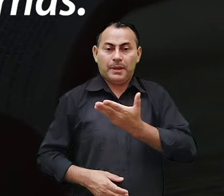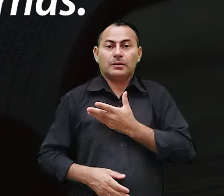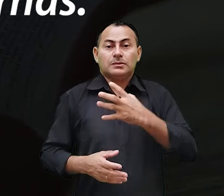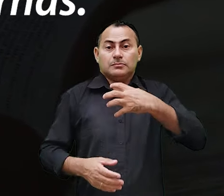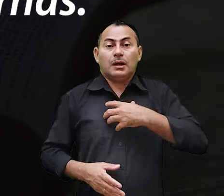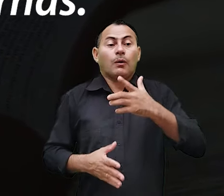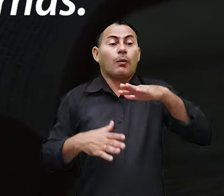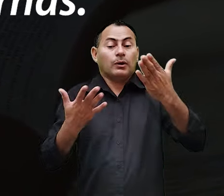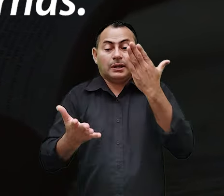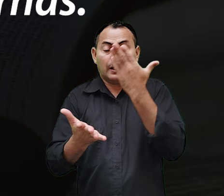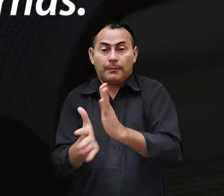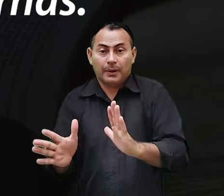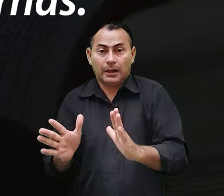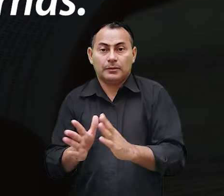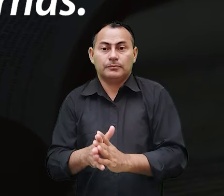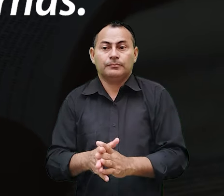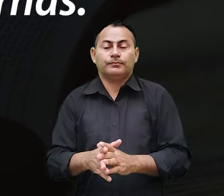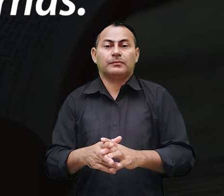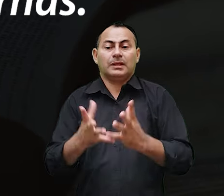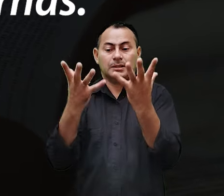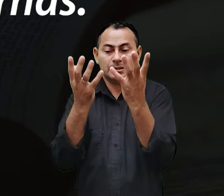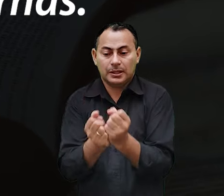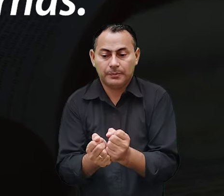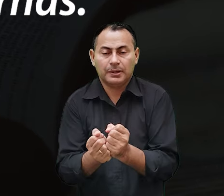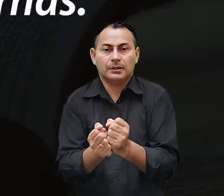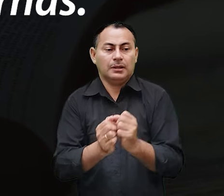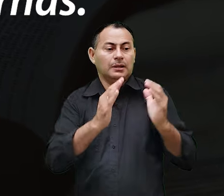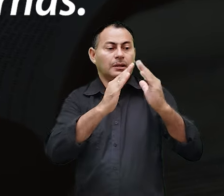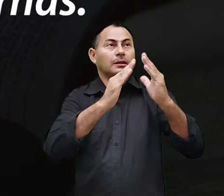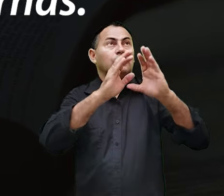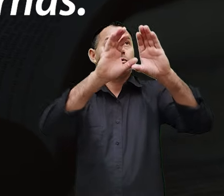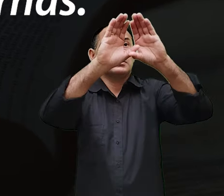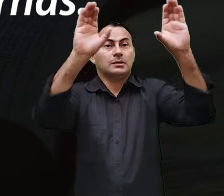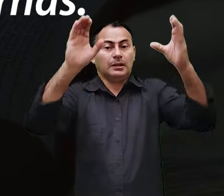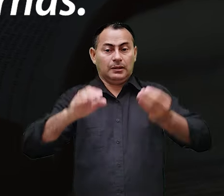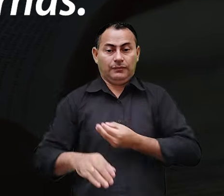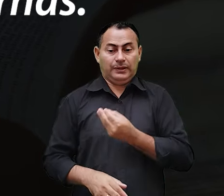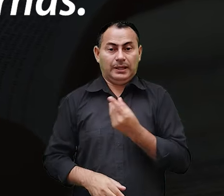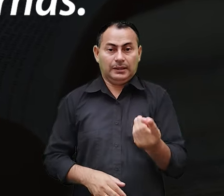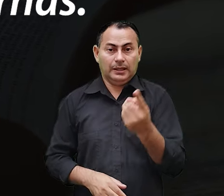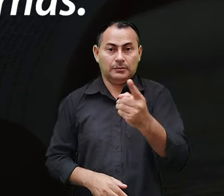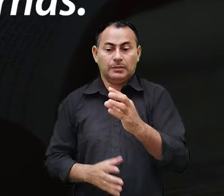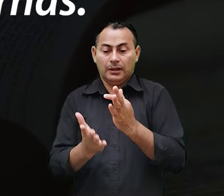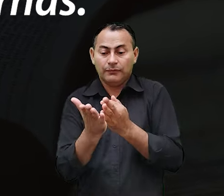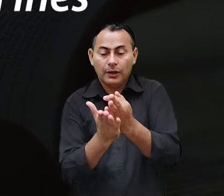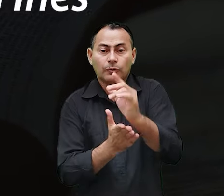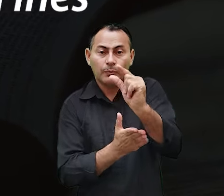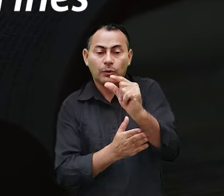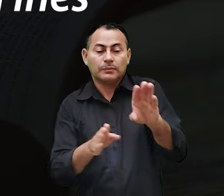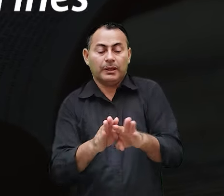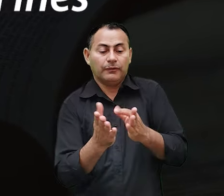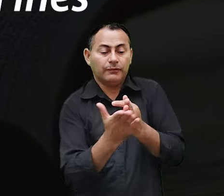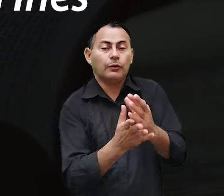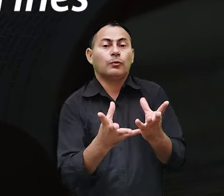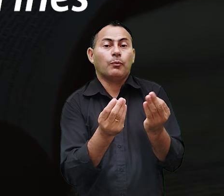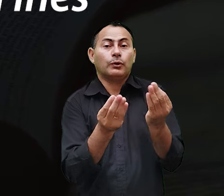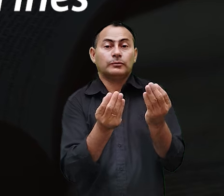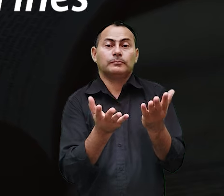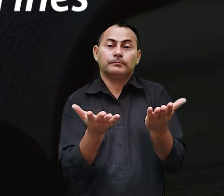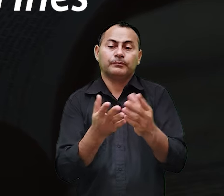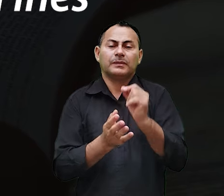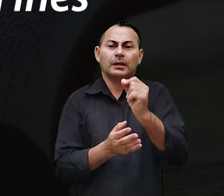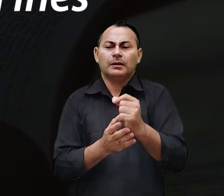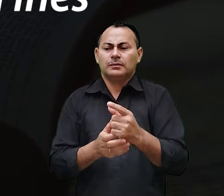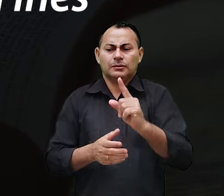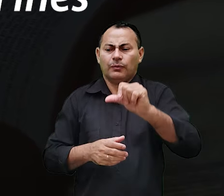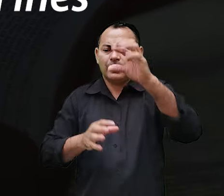ganhar amigos, de forma que, quando ela acabar, estes os recebam nas moradas eternas. Quem é fiel no pouco também é fiel